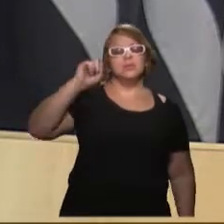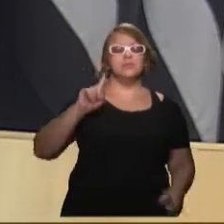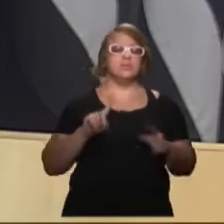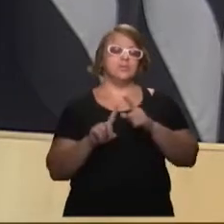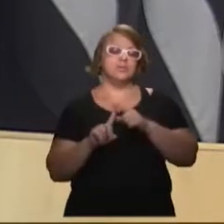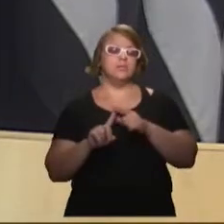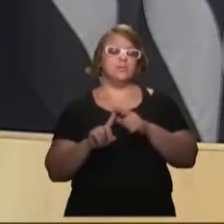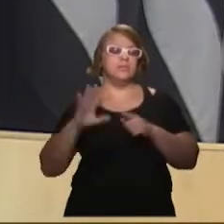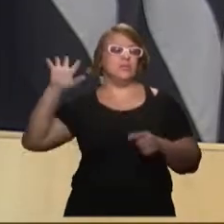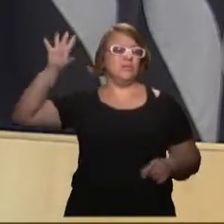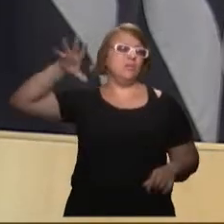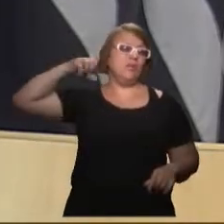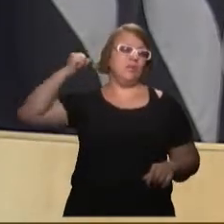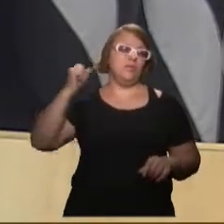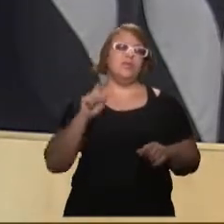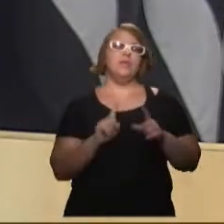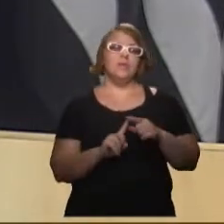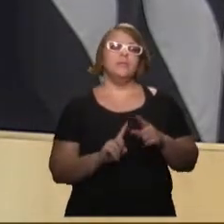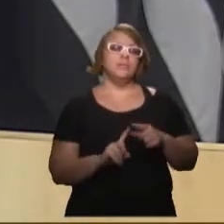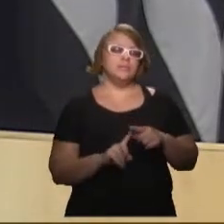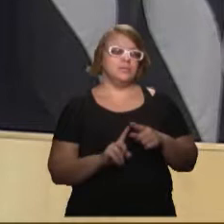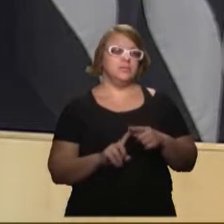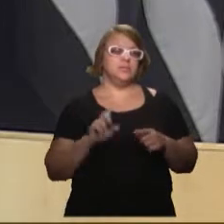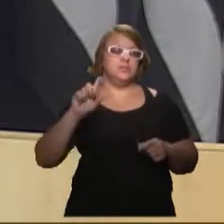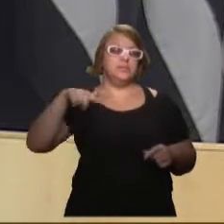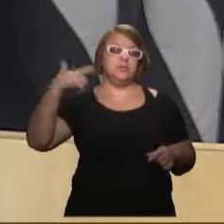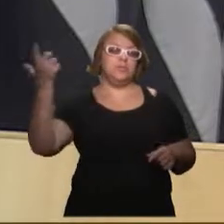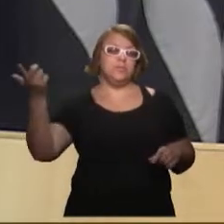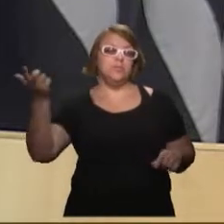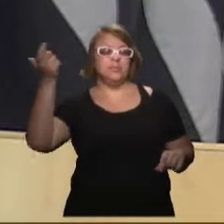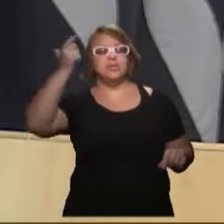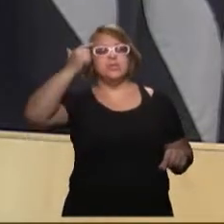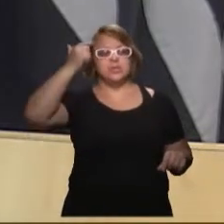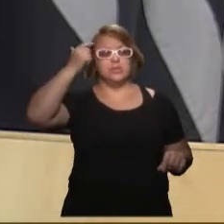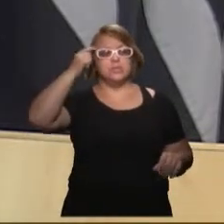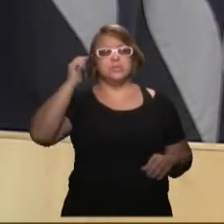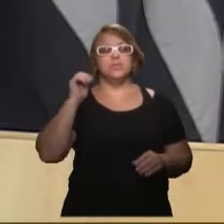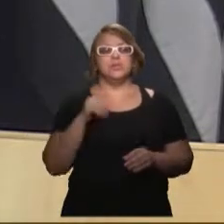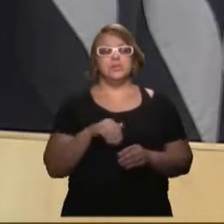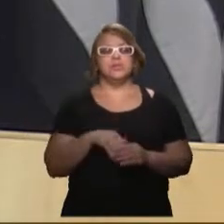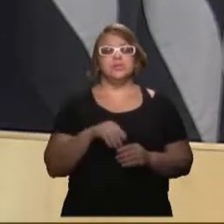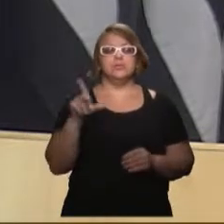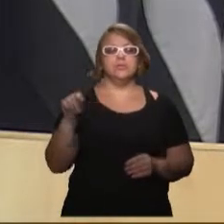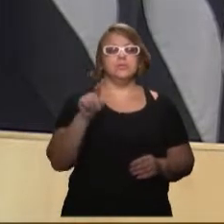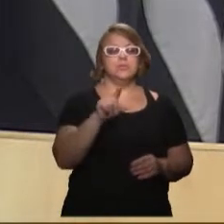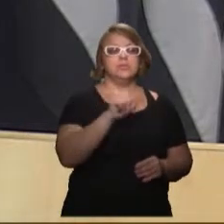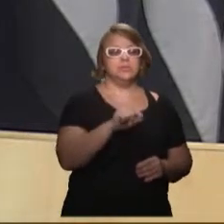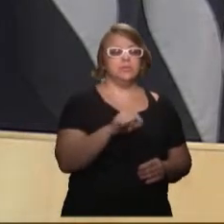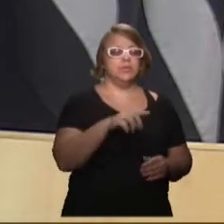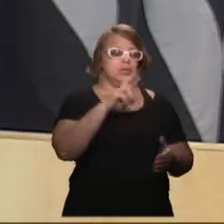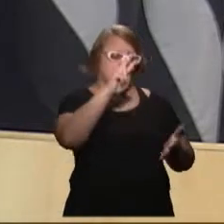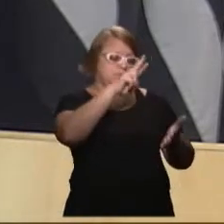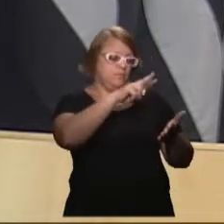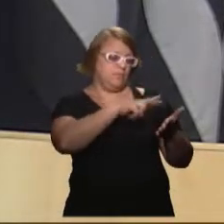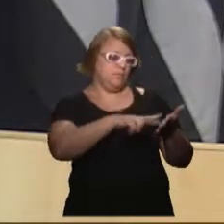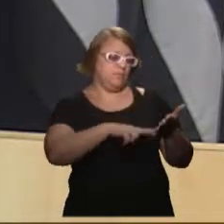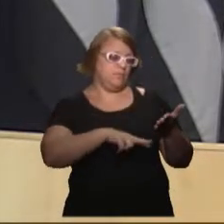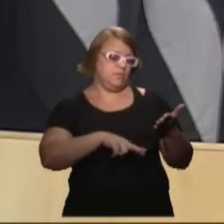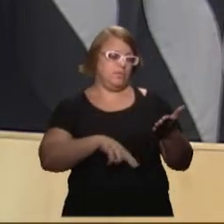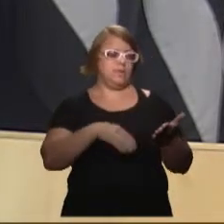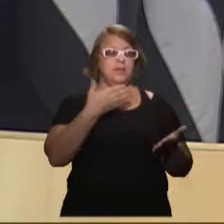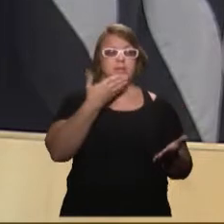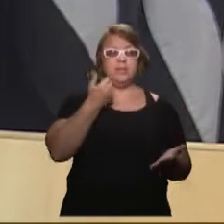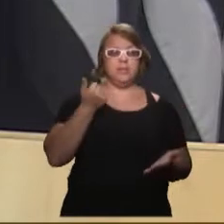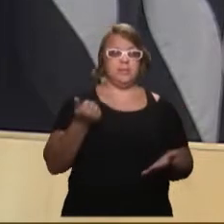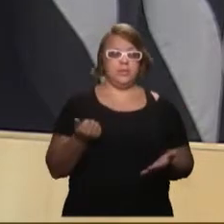vereadores. Enquanto for esse momento de encaminhamento, vou ler com mais cautela os pareceres